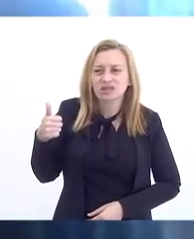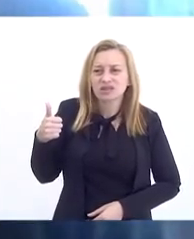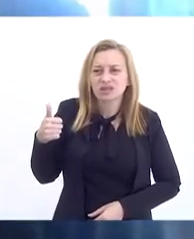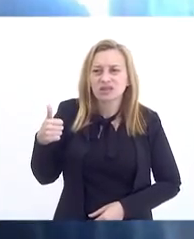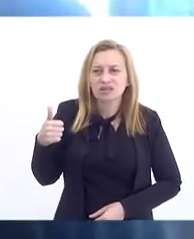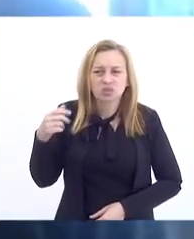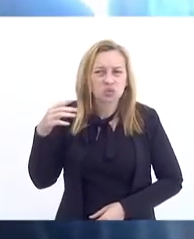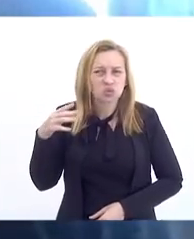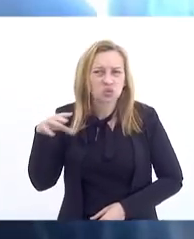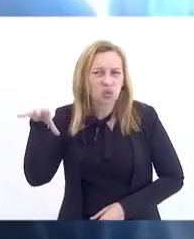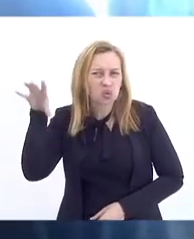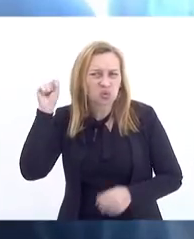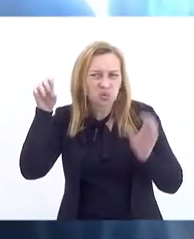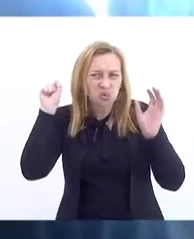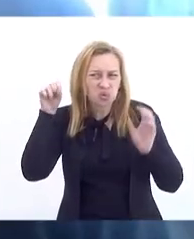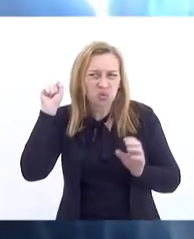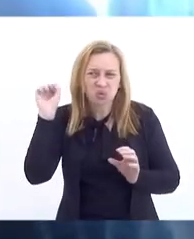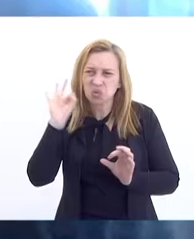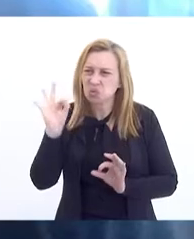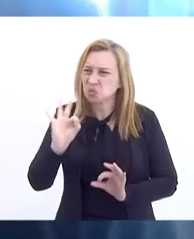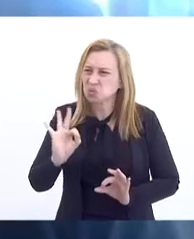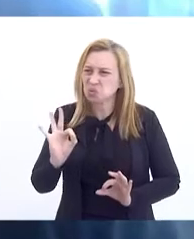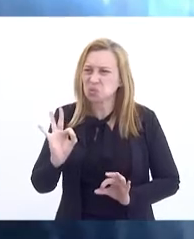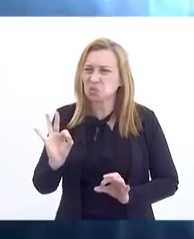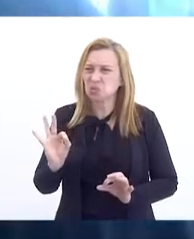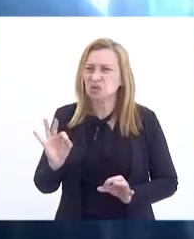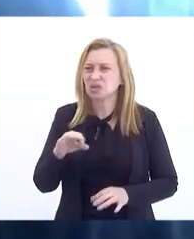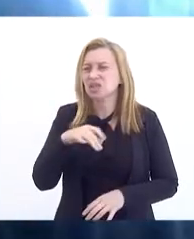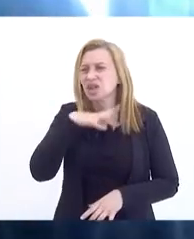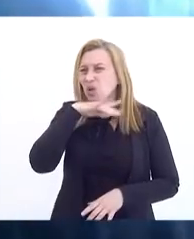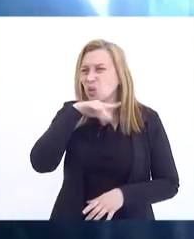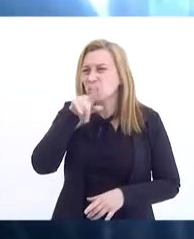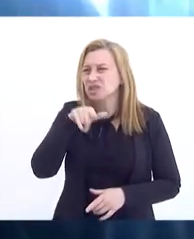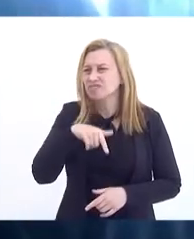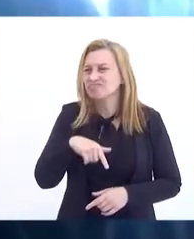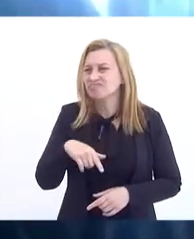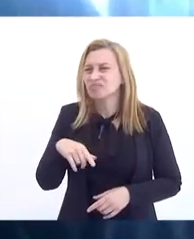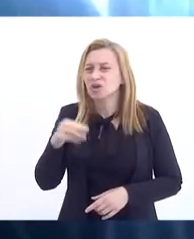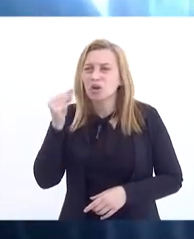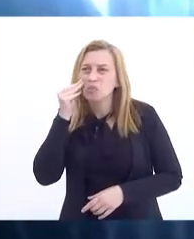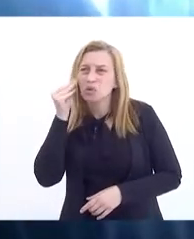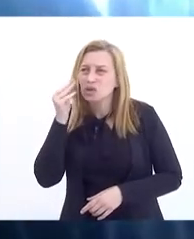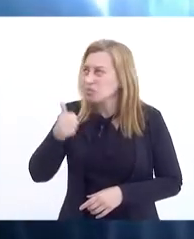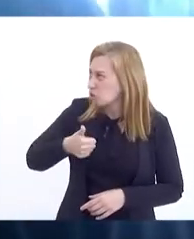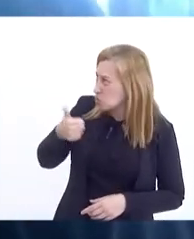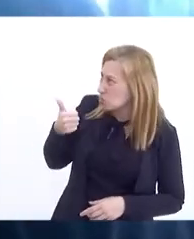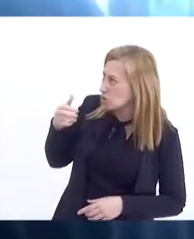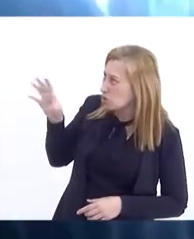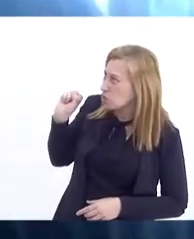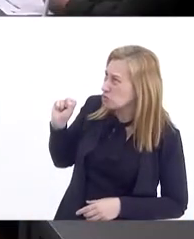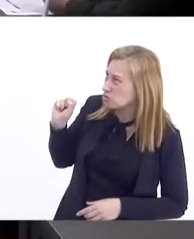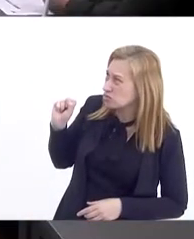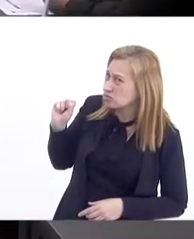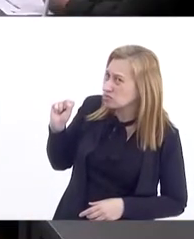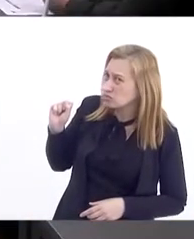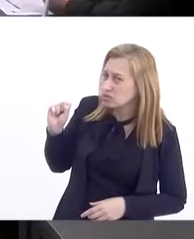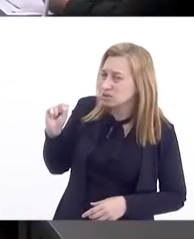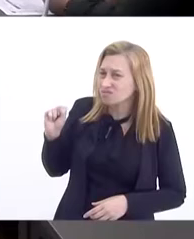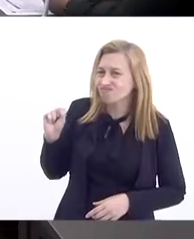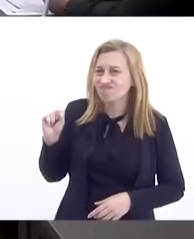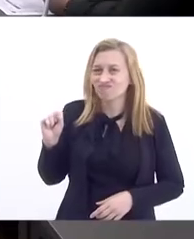O pessoal está trabalhando nessa faixa aqui. Melhorou meu som, Mônica? Está me ouvindo? Melhorou como ele diz aqui.